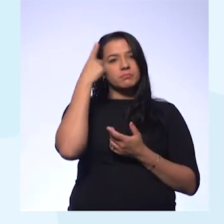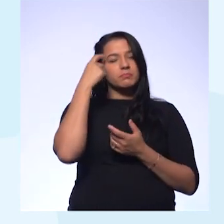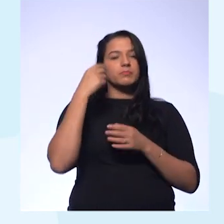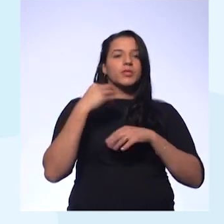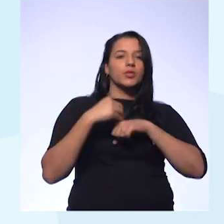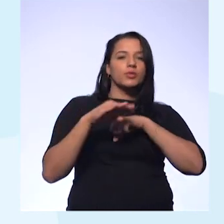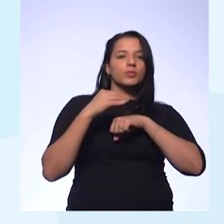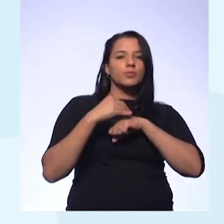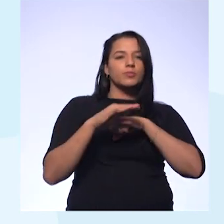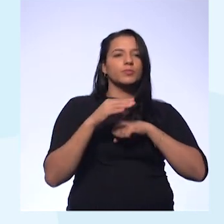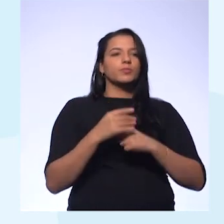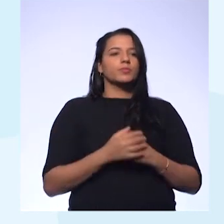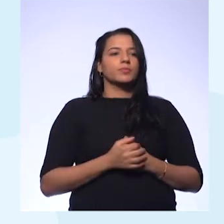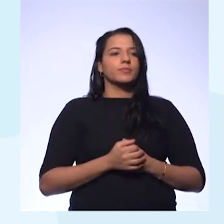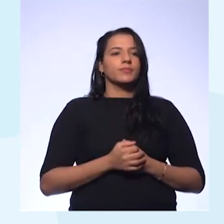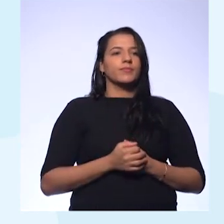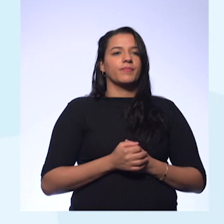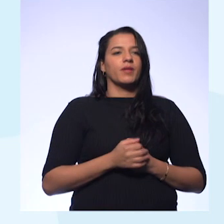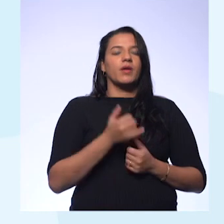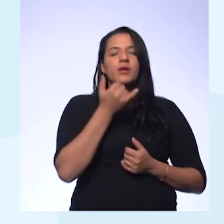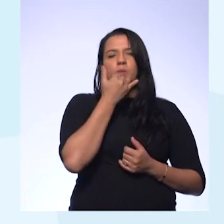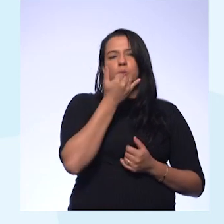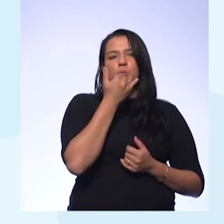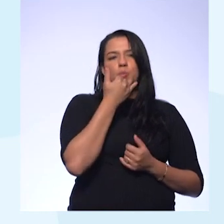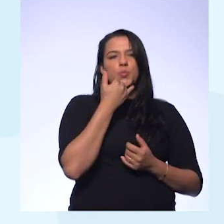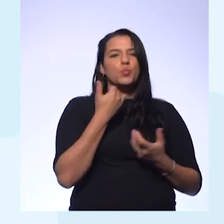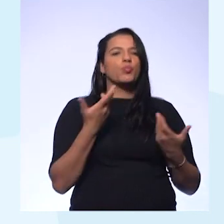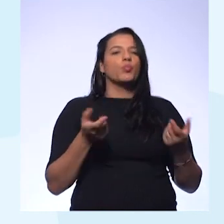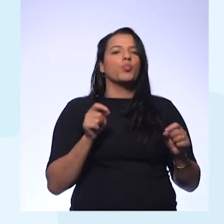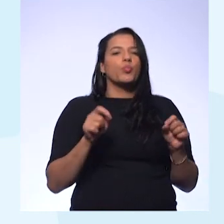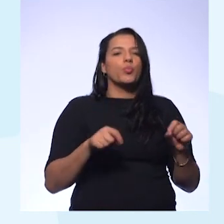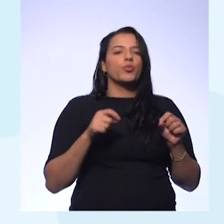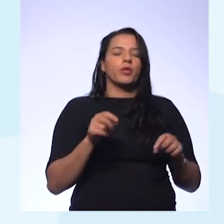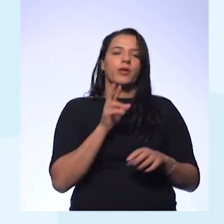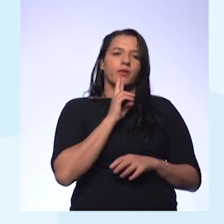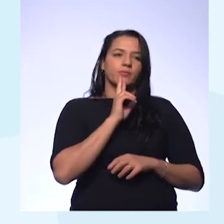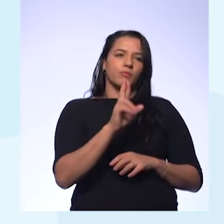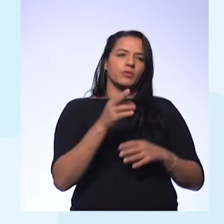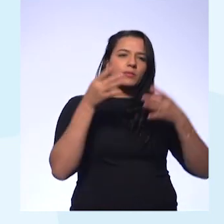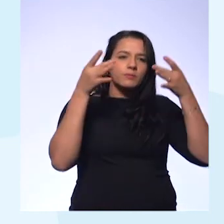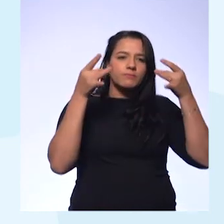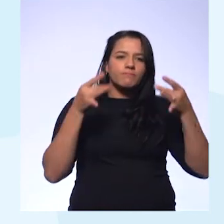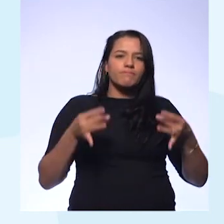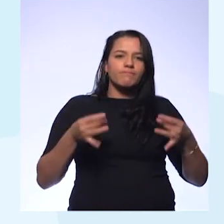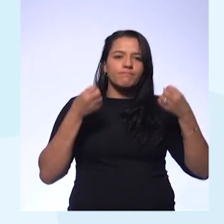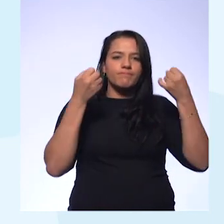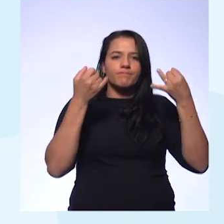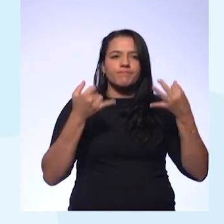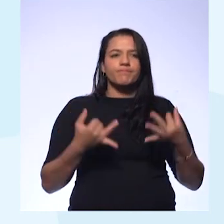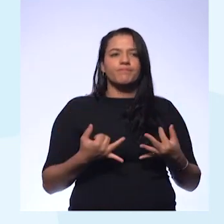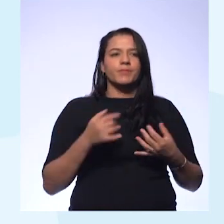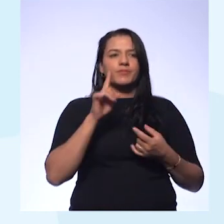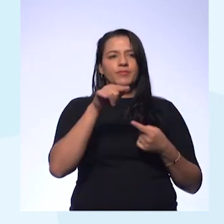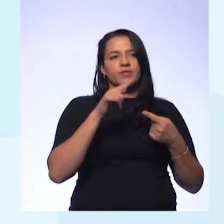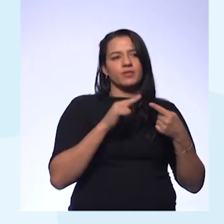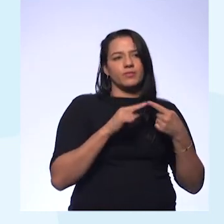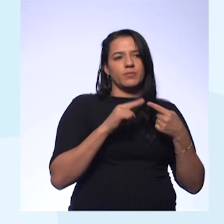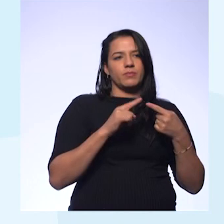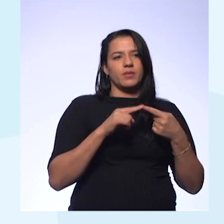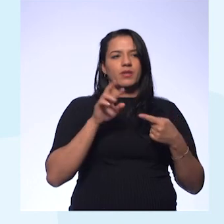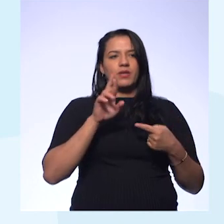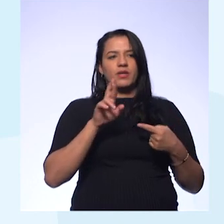argumentos, tá? Por isso que eu peço para que vocês justifiquem a resposta de vocês. Se você acha que foi revolução, você vai apontar o